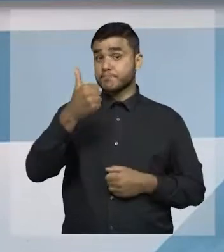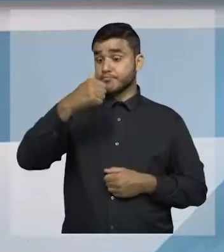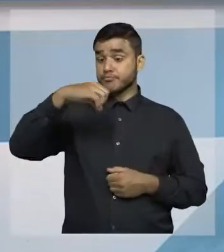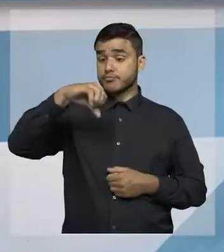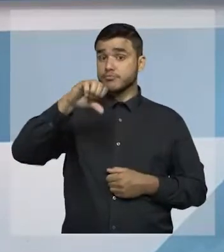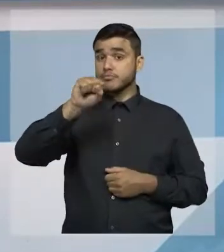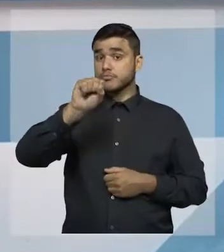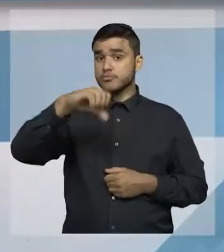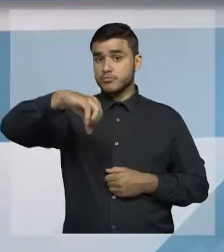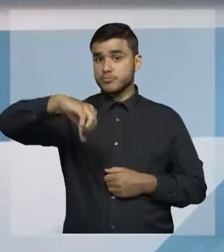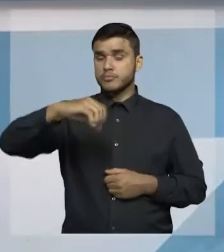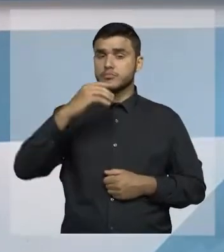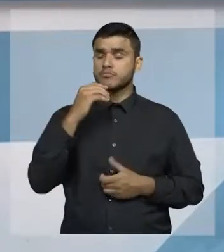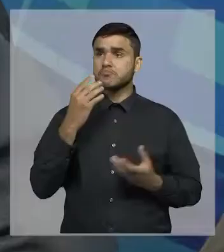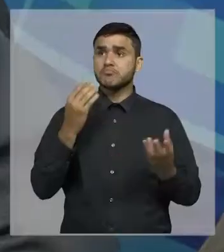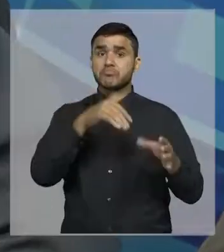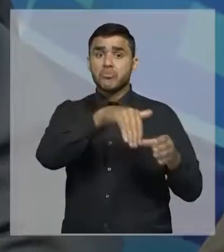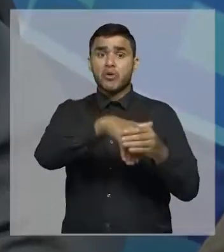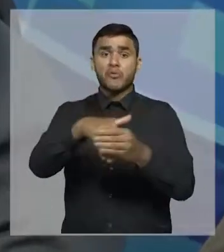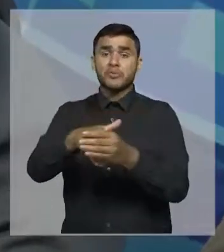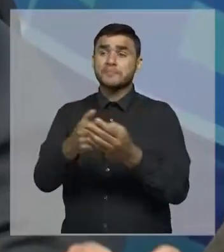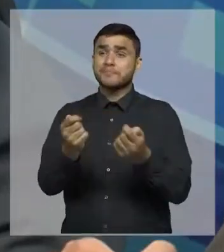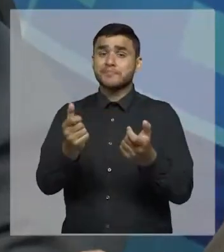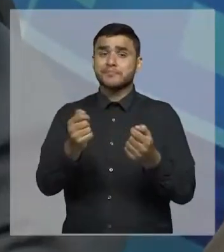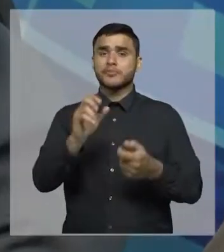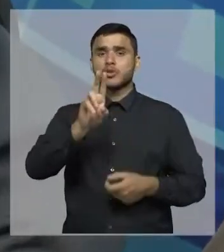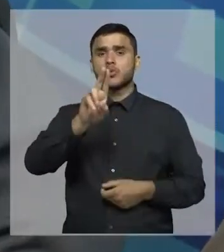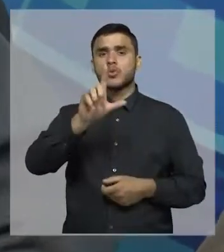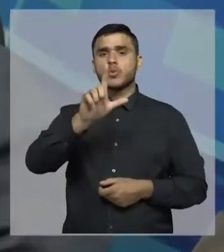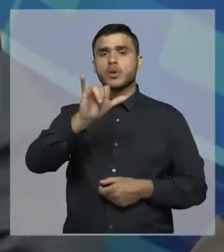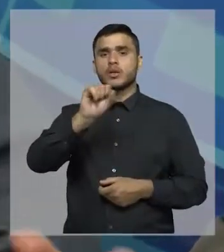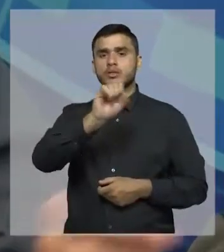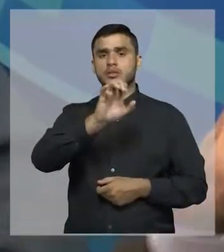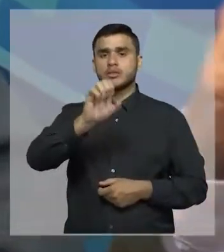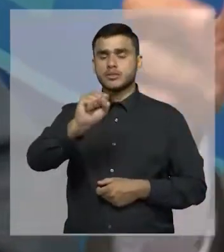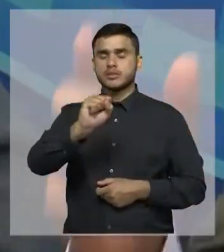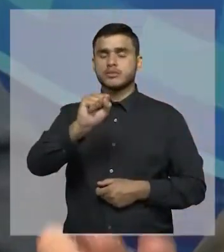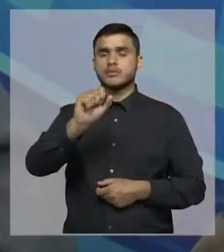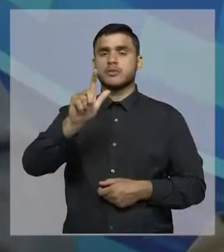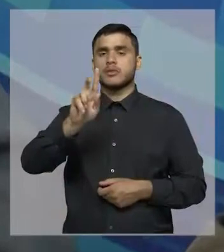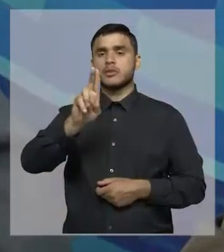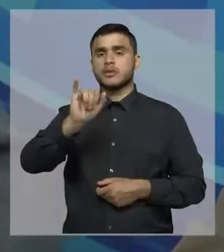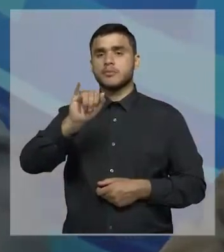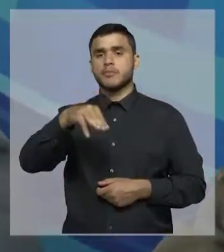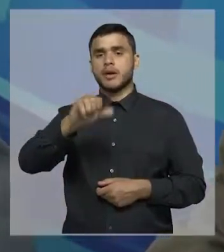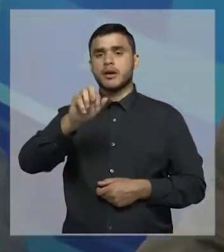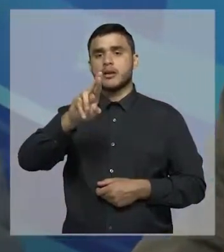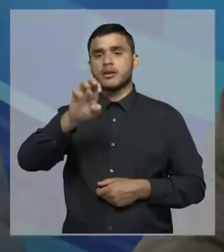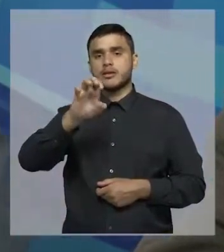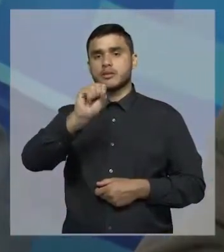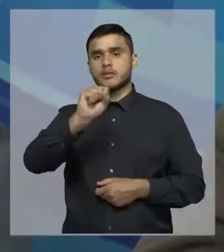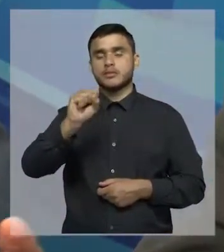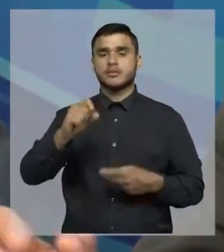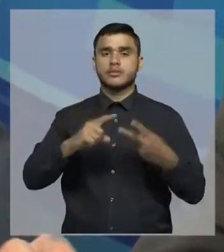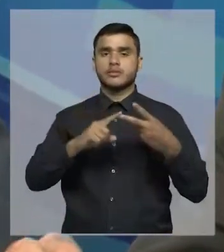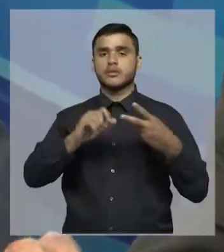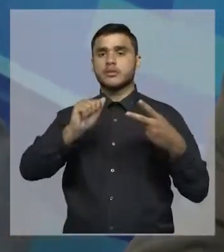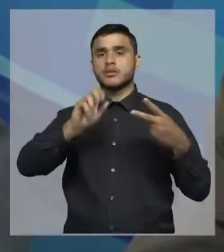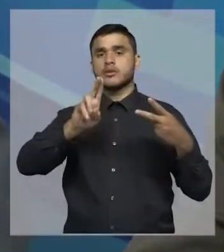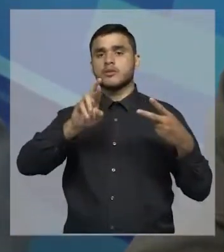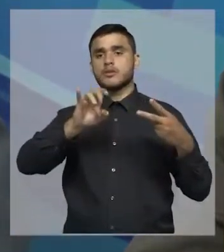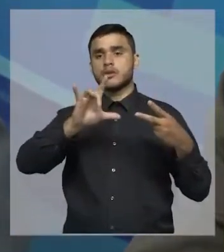não tiveram votação nenhuma quase. Ulisses Guimarães, o mineiro que tinha sido vice-presidente, o Aureliano